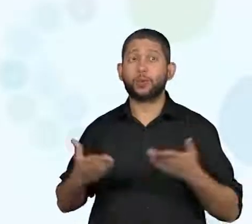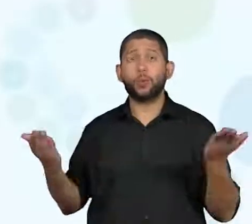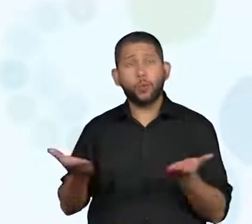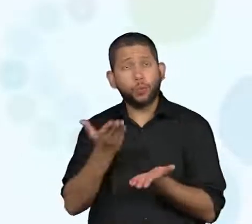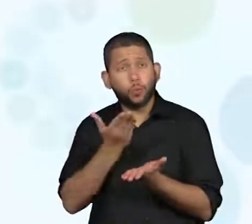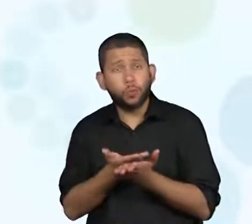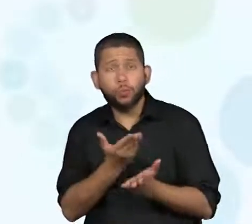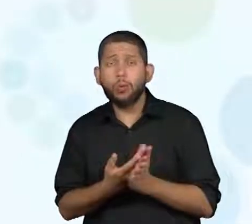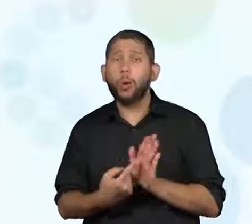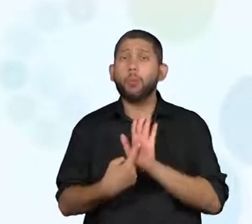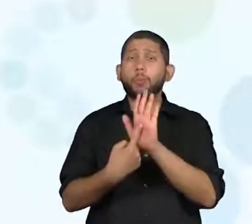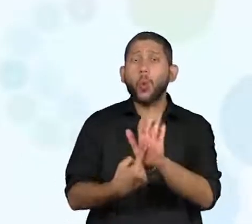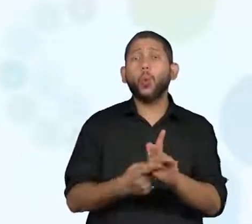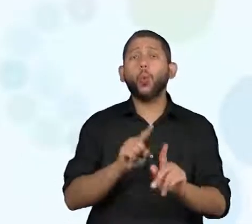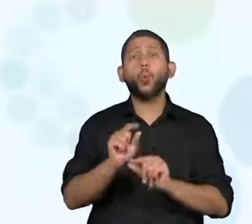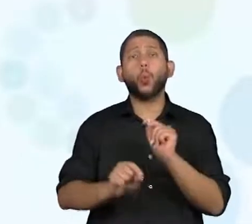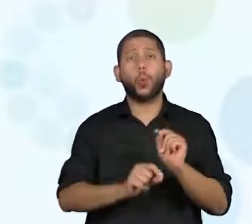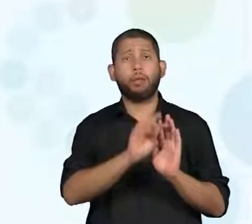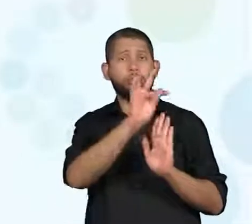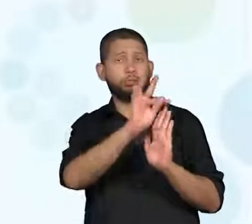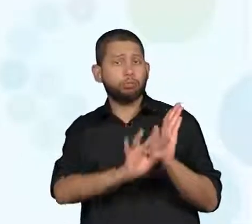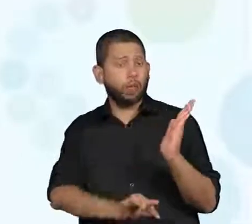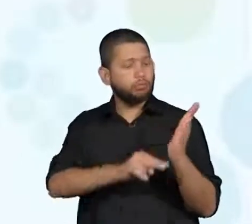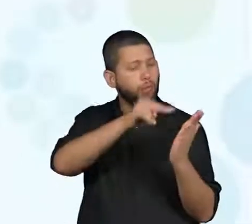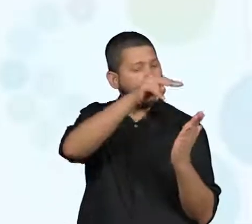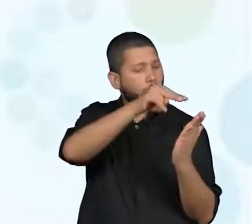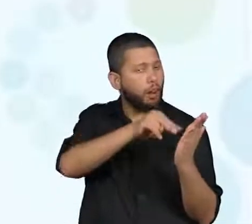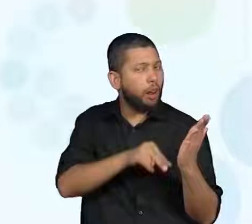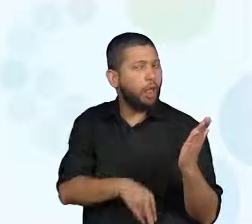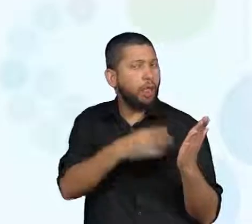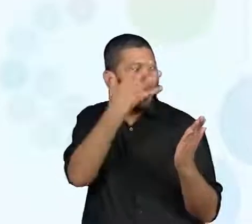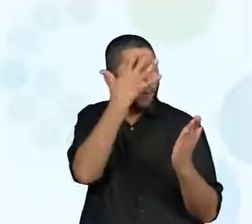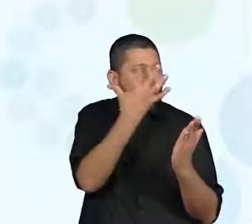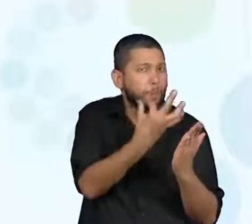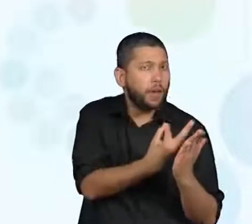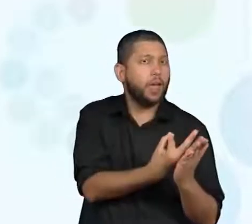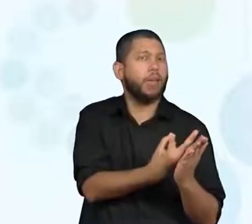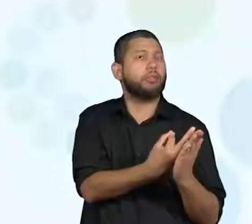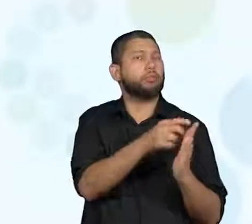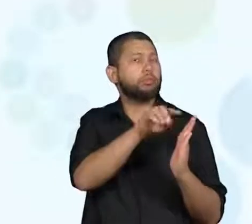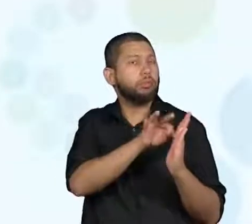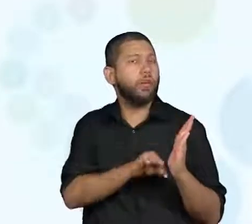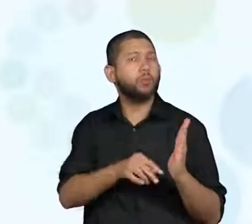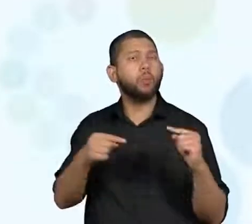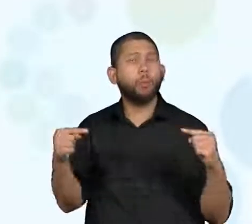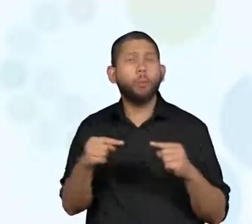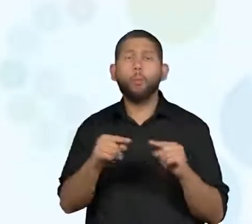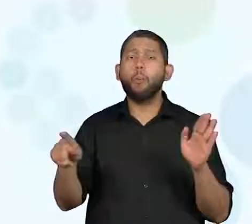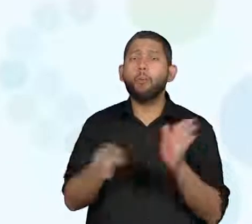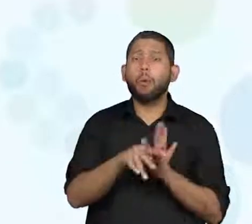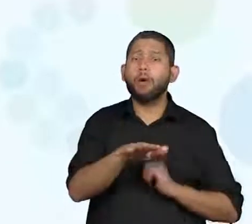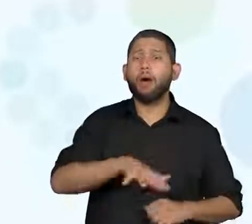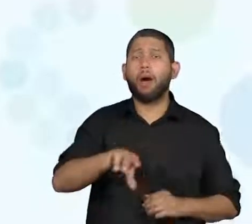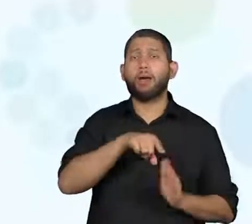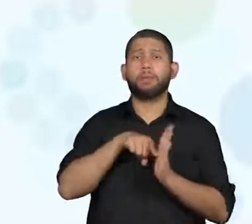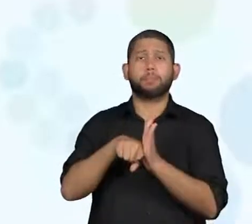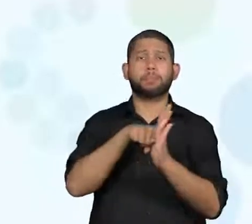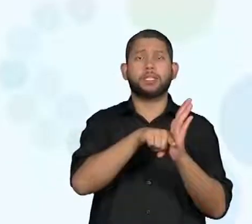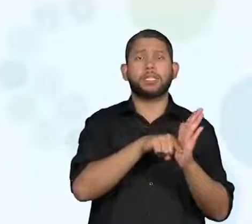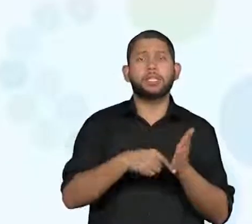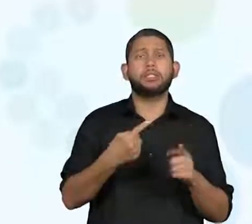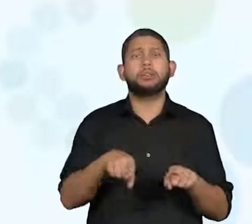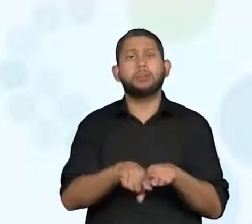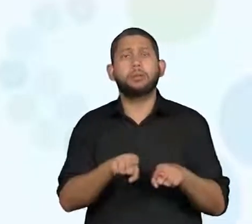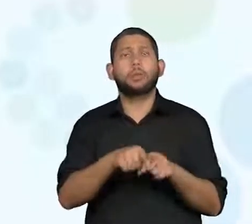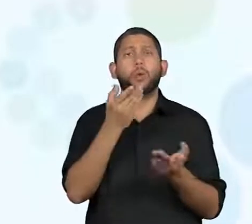Nesta aula, faremos leitura e compreensão de um texto do